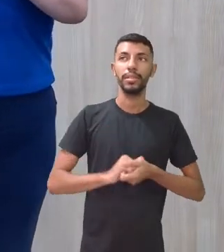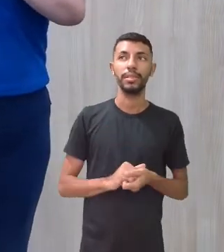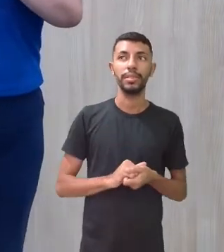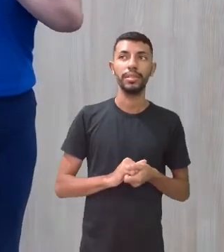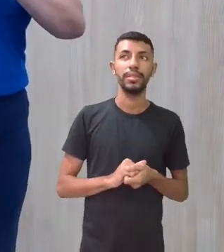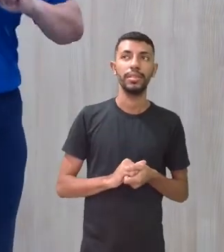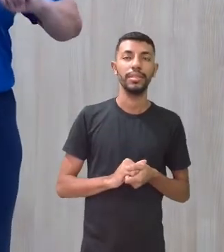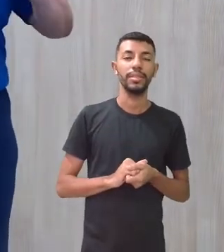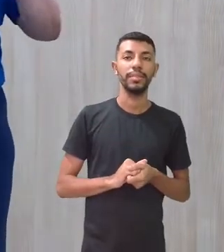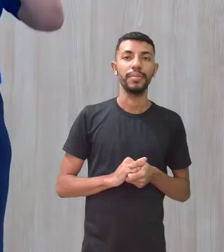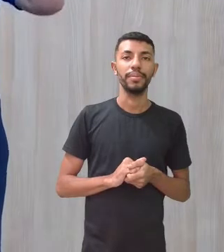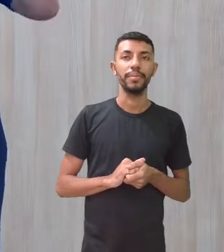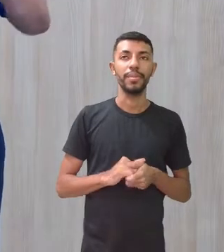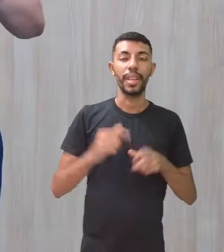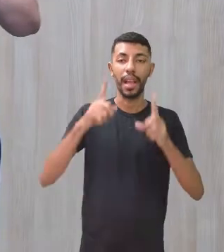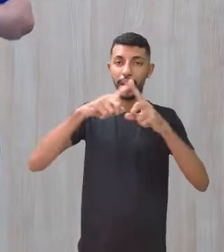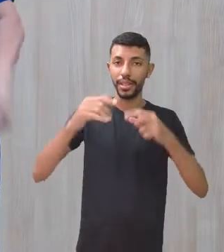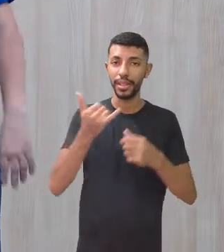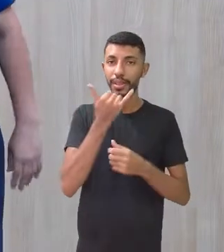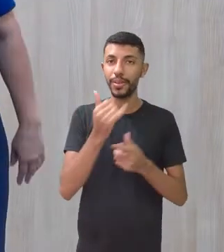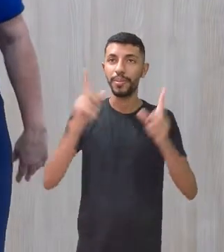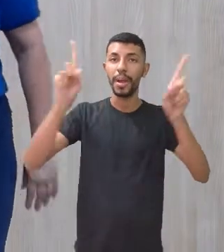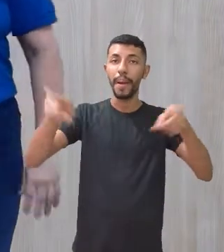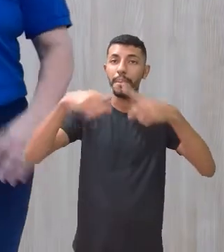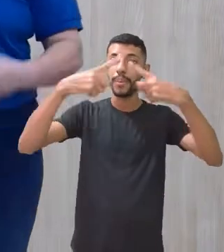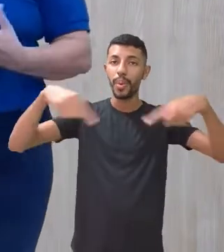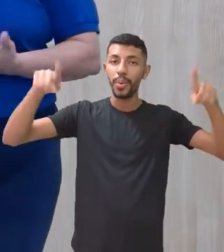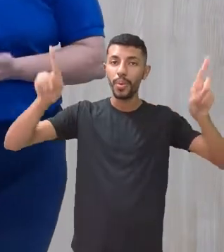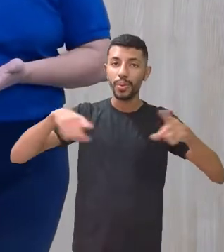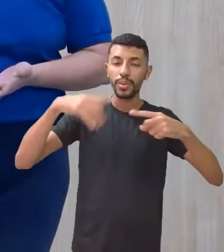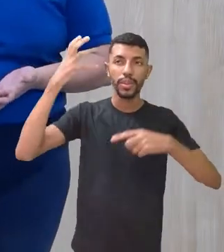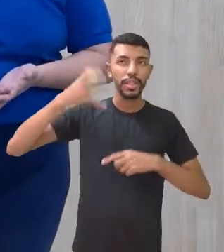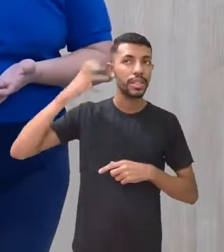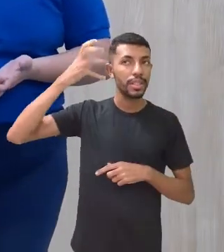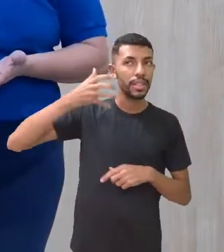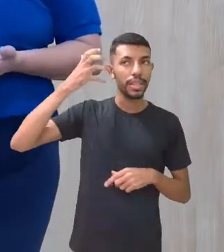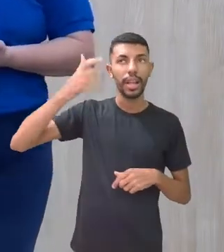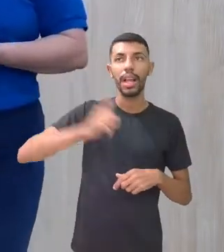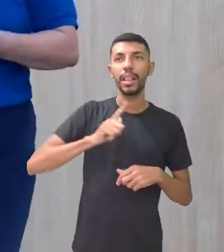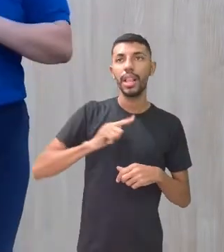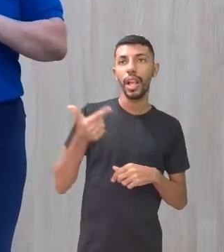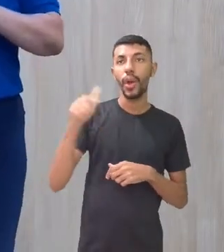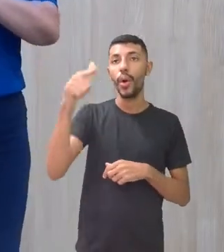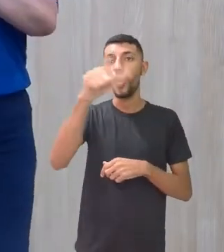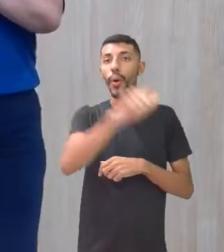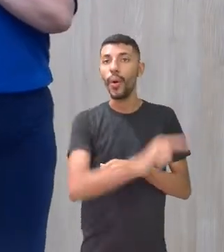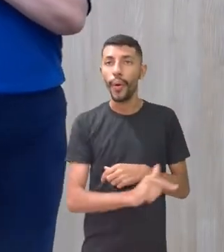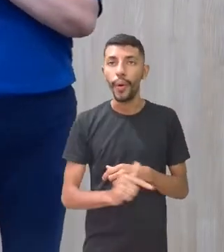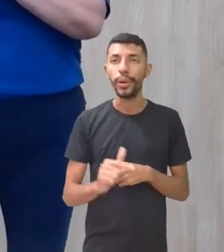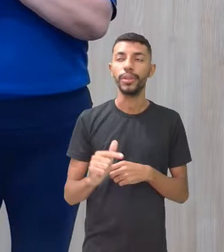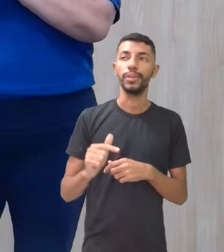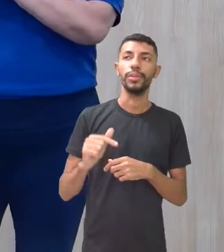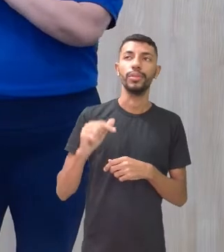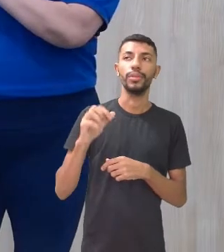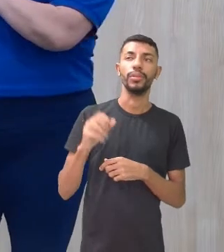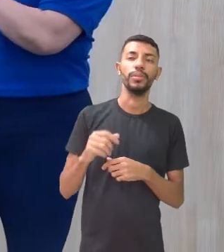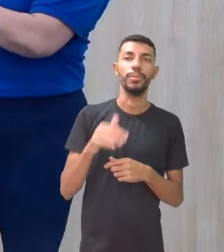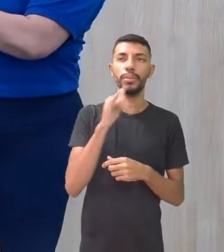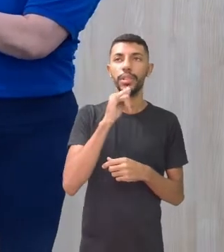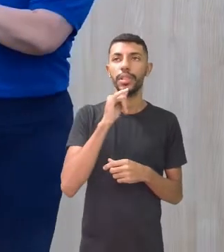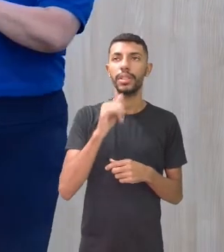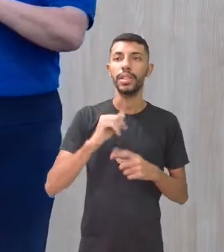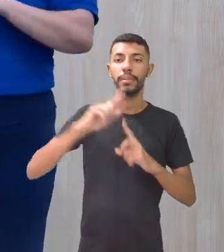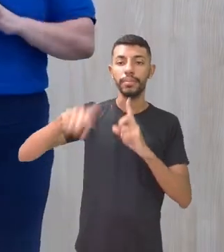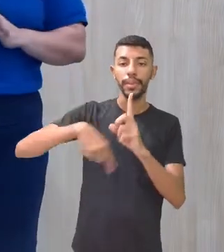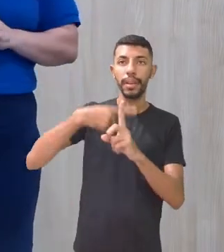a fita, rebobina. A música tem outras propriedades, além daquelas do som, que